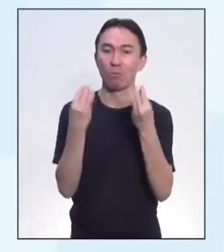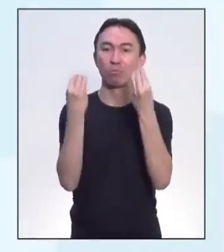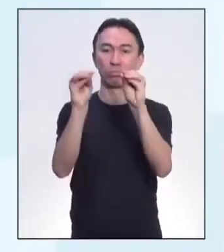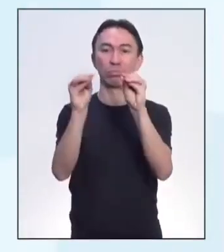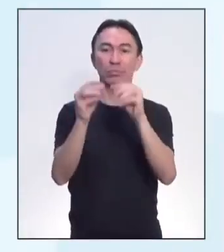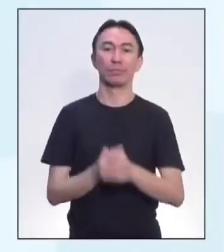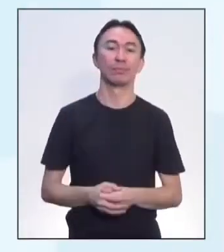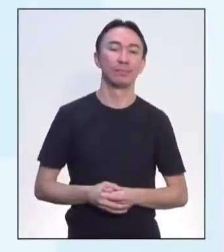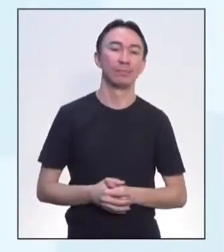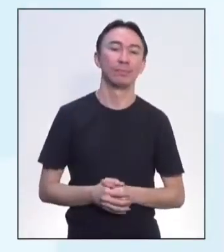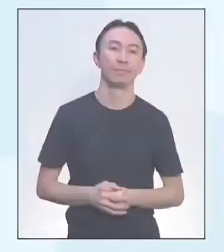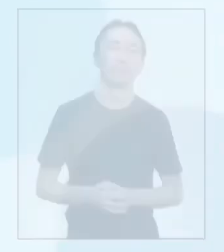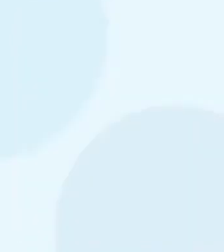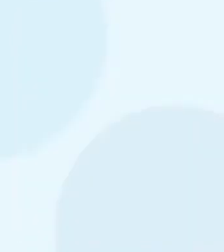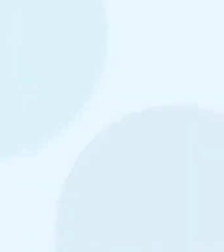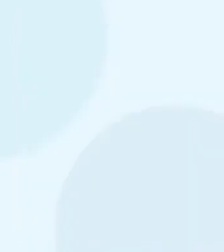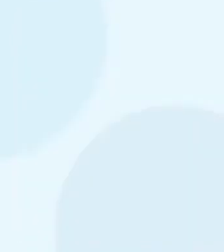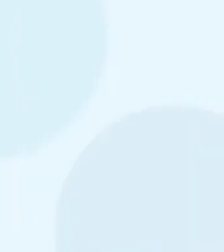sorte!